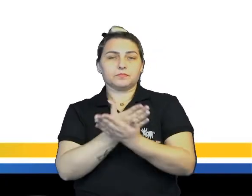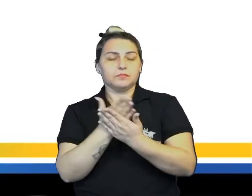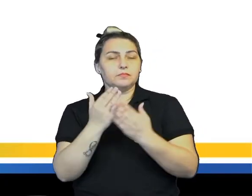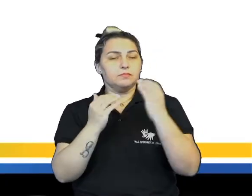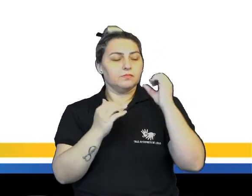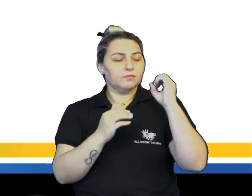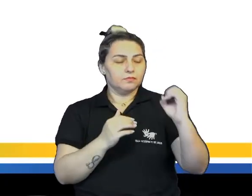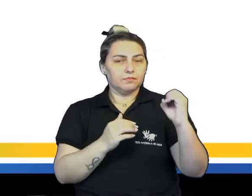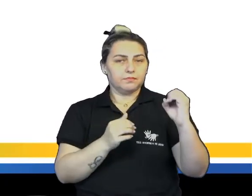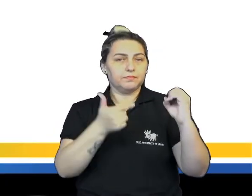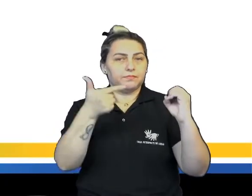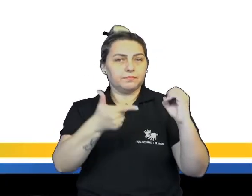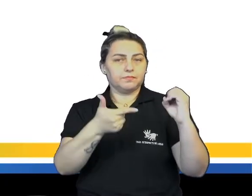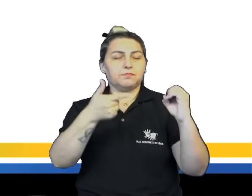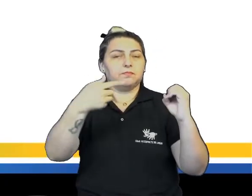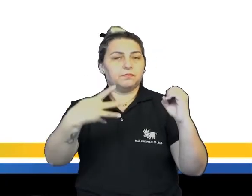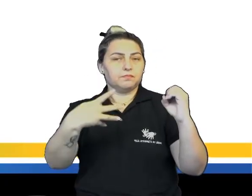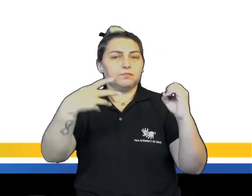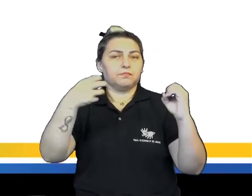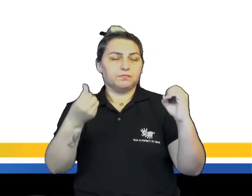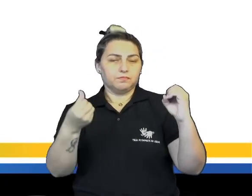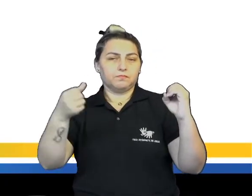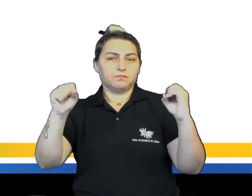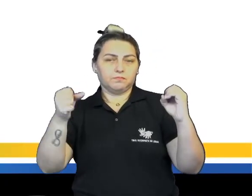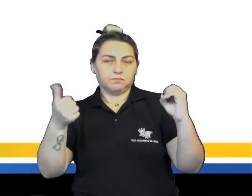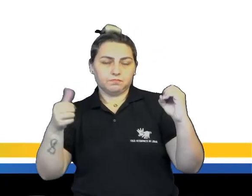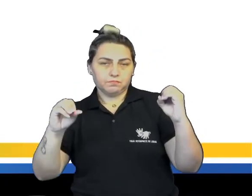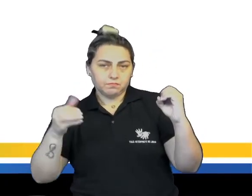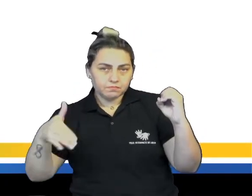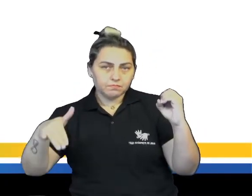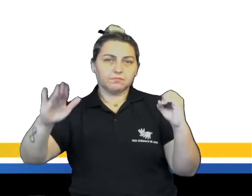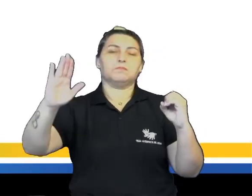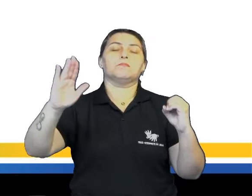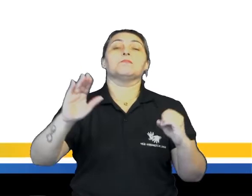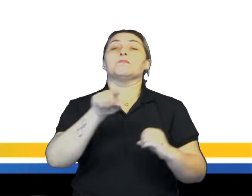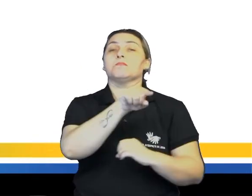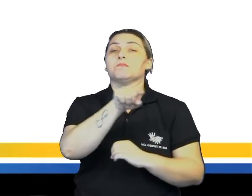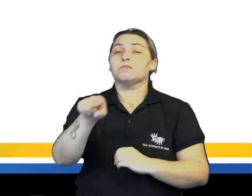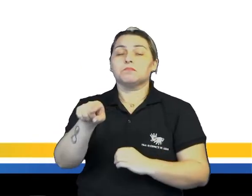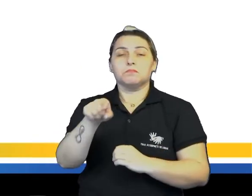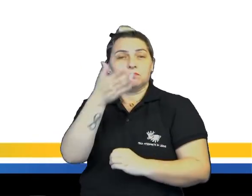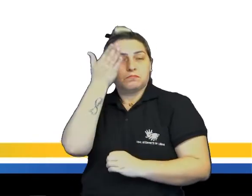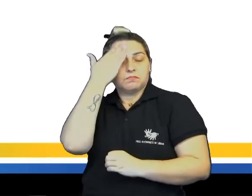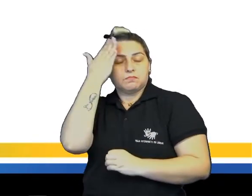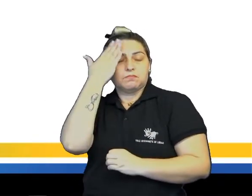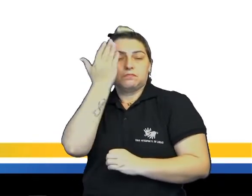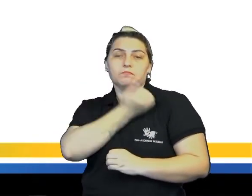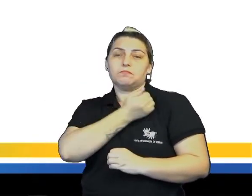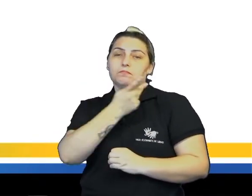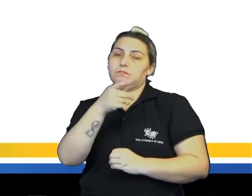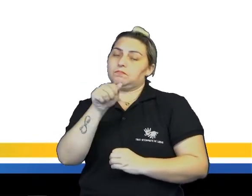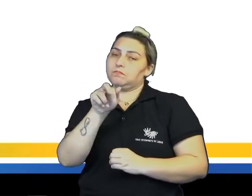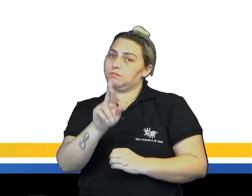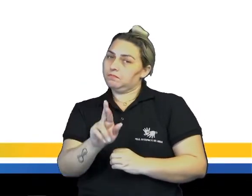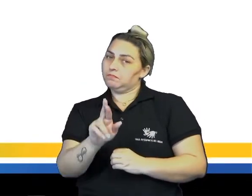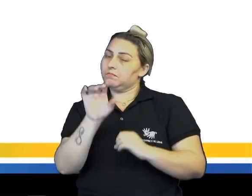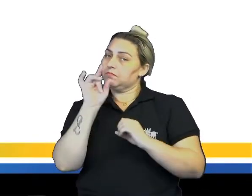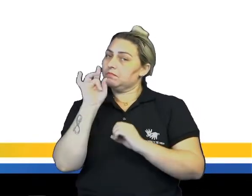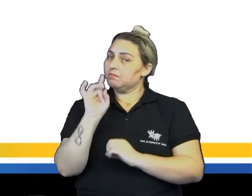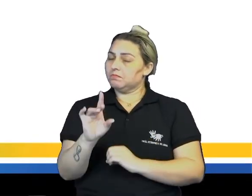o 0, o 2, o 4, o 6, o 8, o 10. Para você identificar um número par,